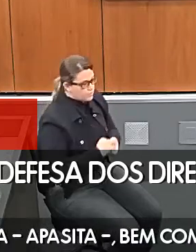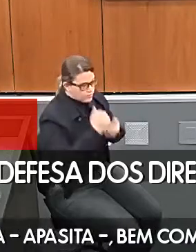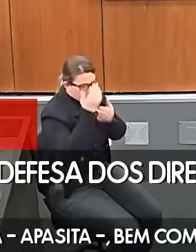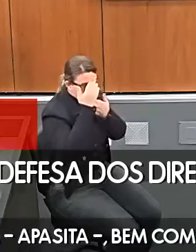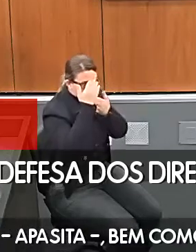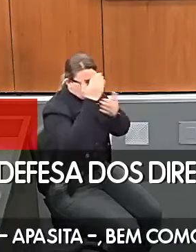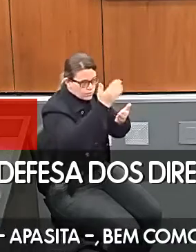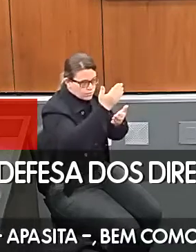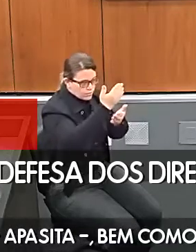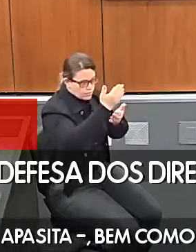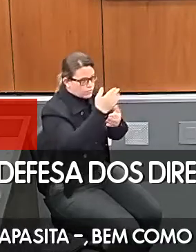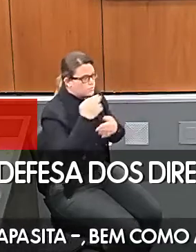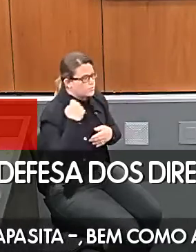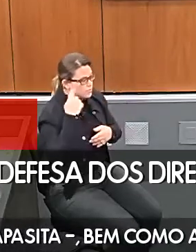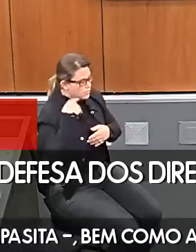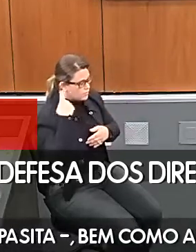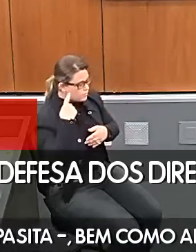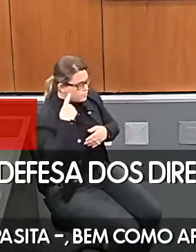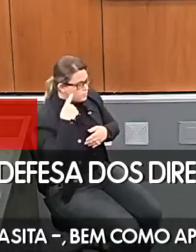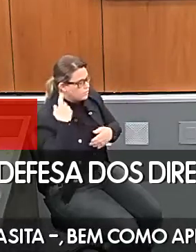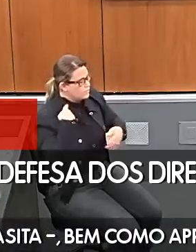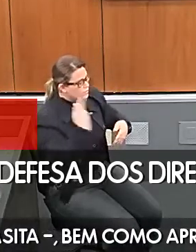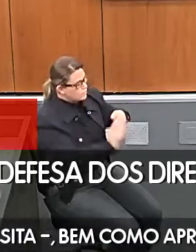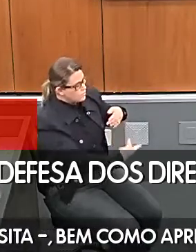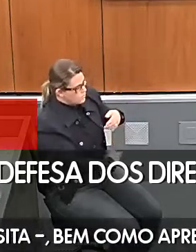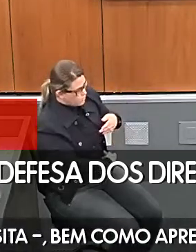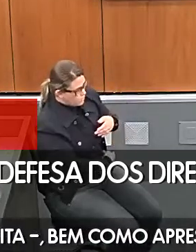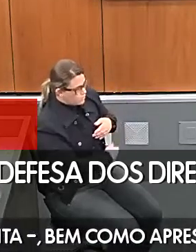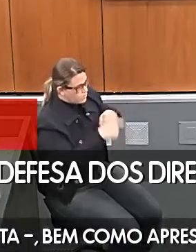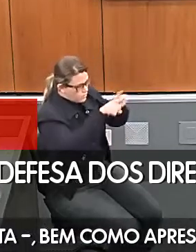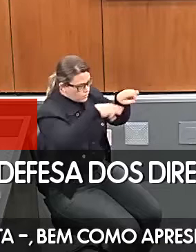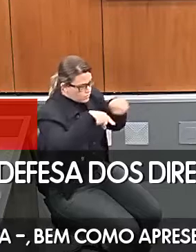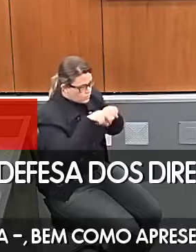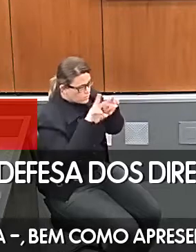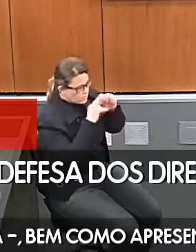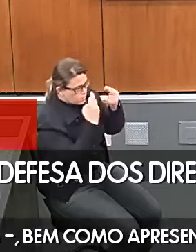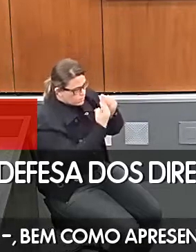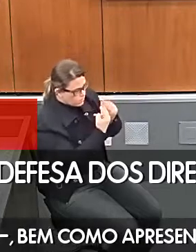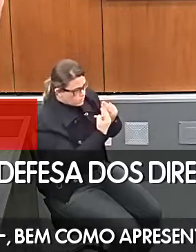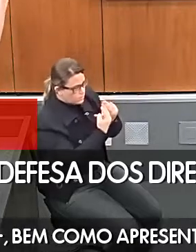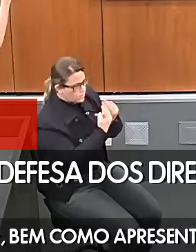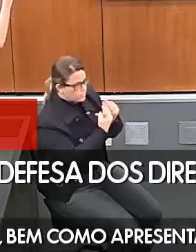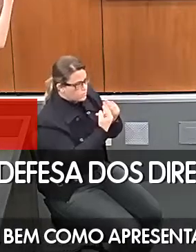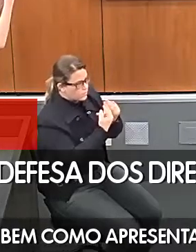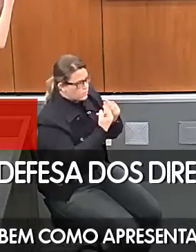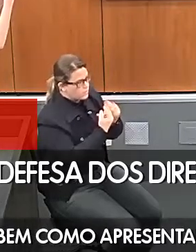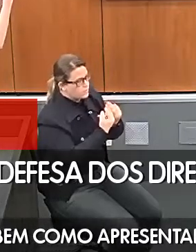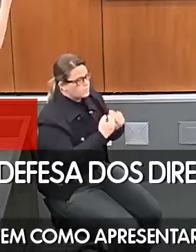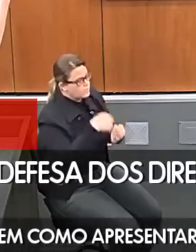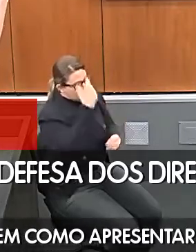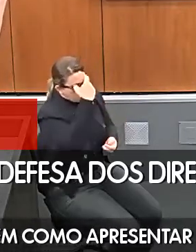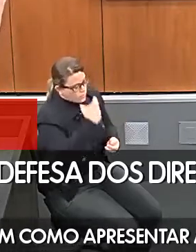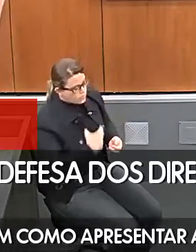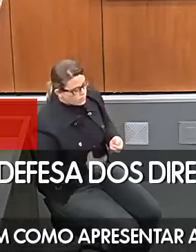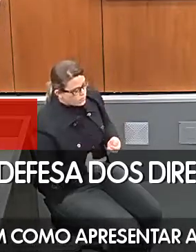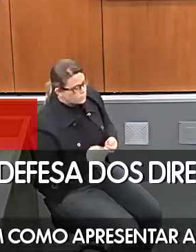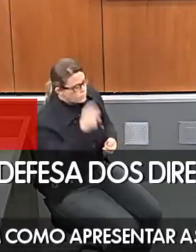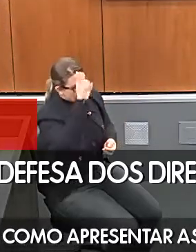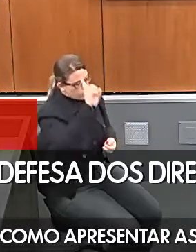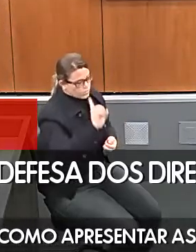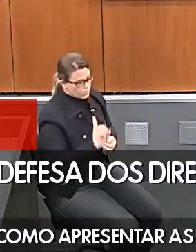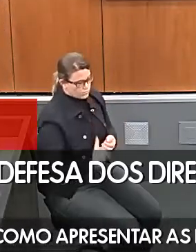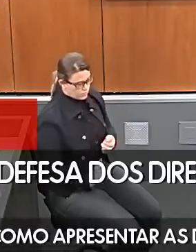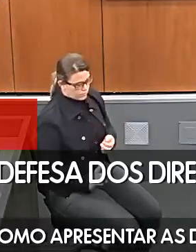Obrigado, deputado Duarte Peixinho, presidente da Comissão de Pessoas com Deficiência, presidente que vem desenvolver um trabalho